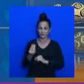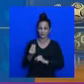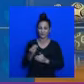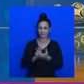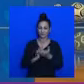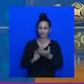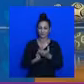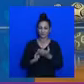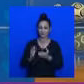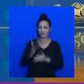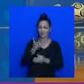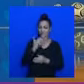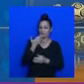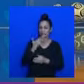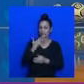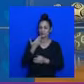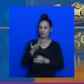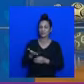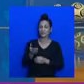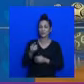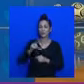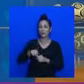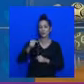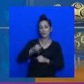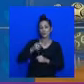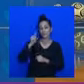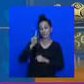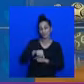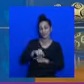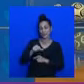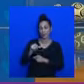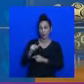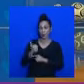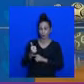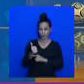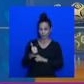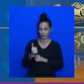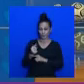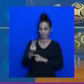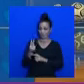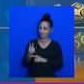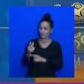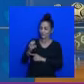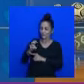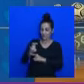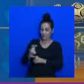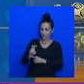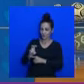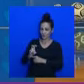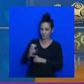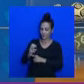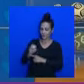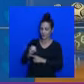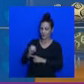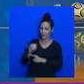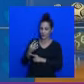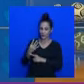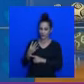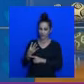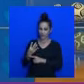2.553 da Loto Fácil. As dezenas sorteadas foram 11, 25,